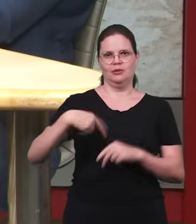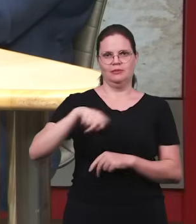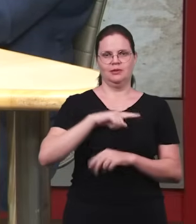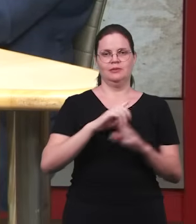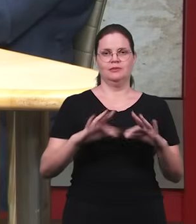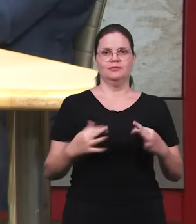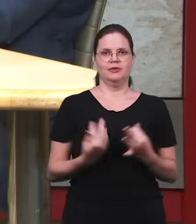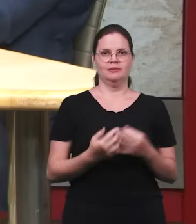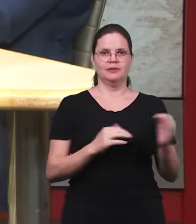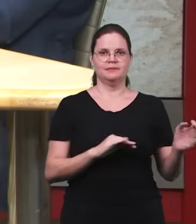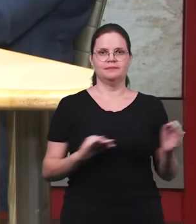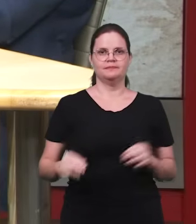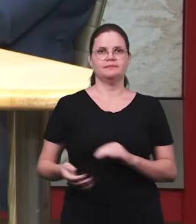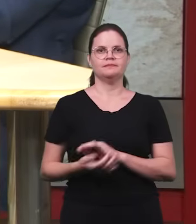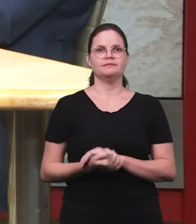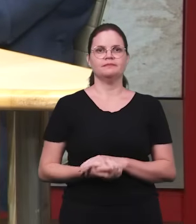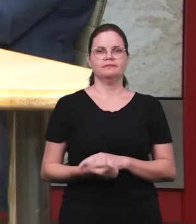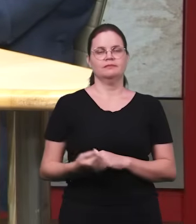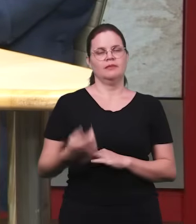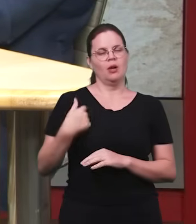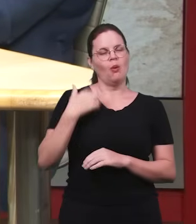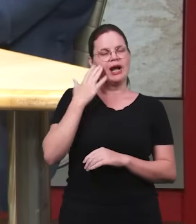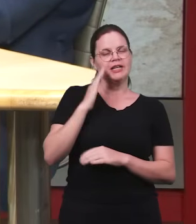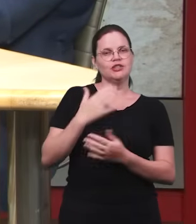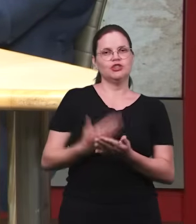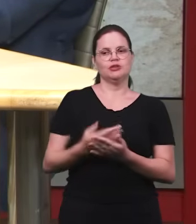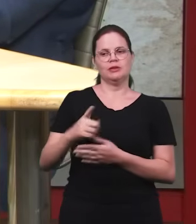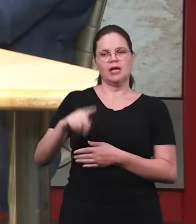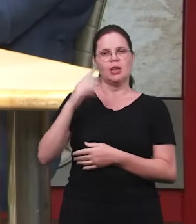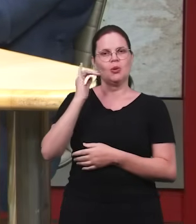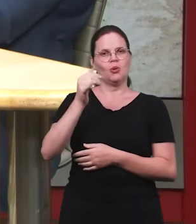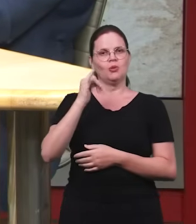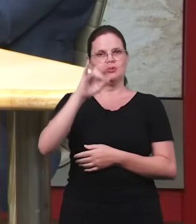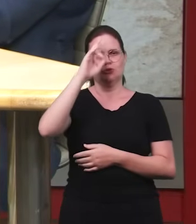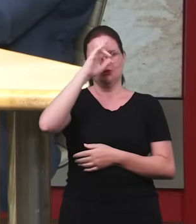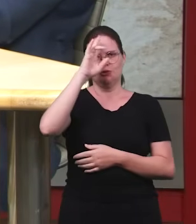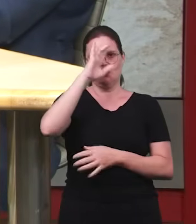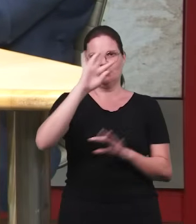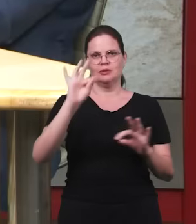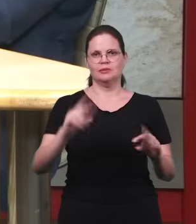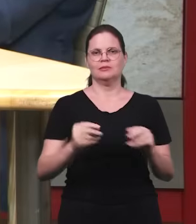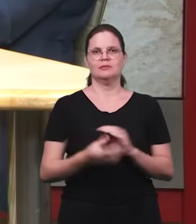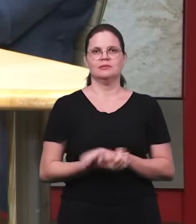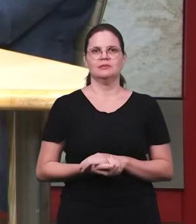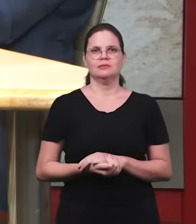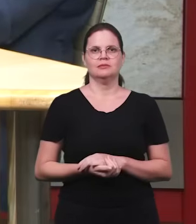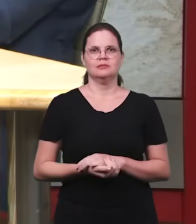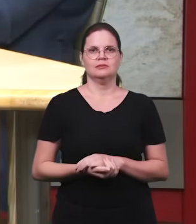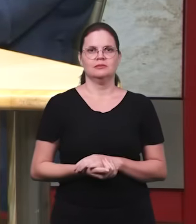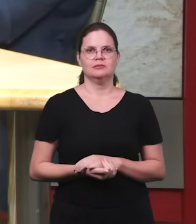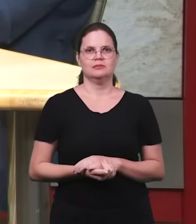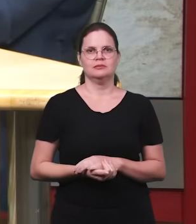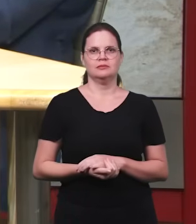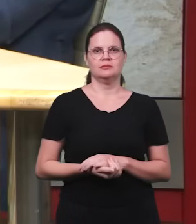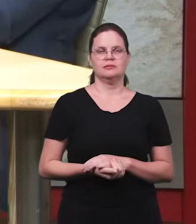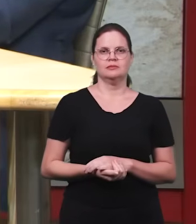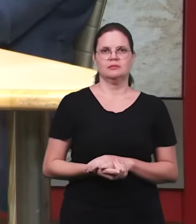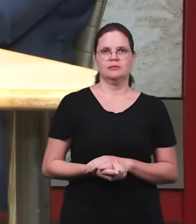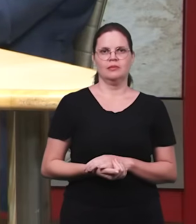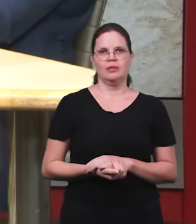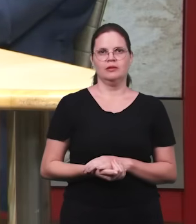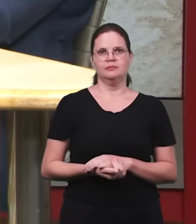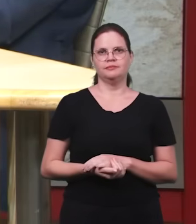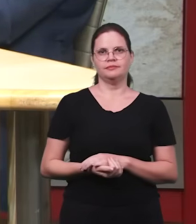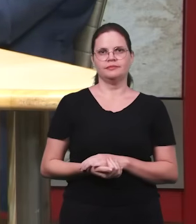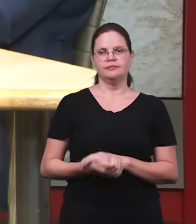ele contou todas as histórias que ele podia contar, agora eu estou uma inferência, né? Mas tudo seja o que ele